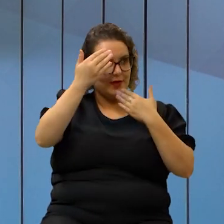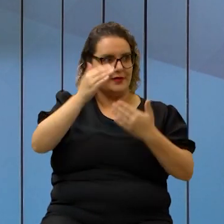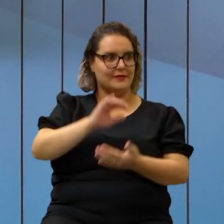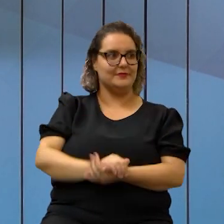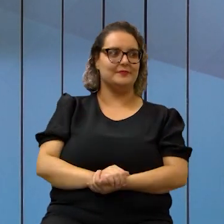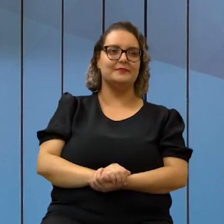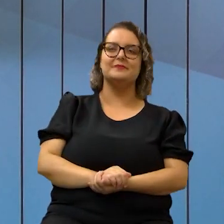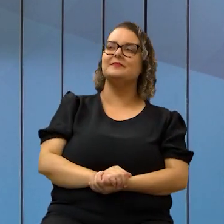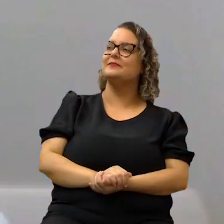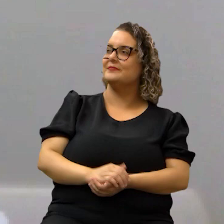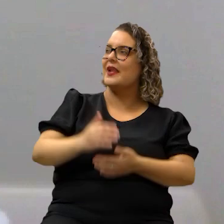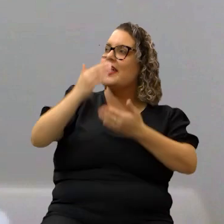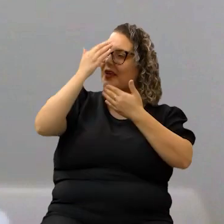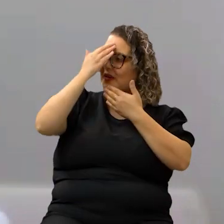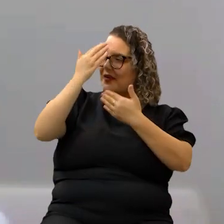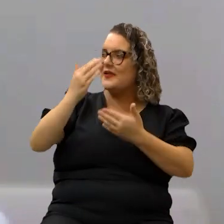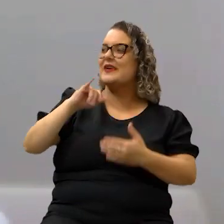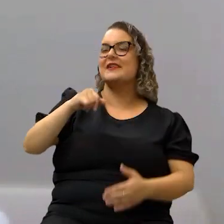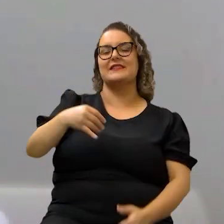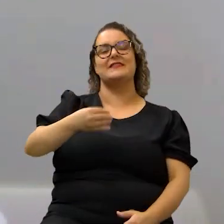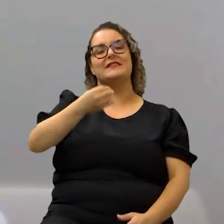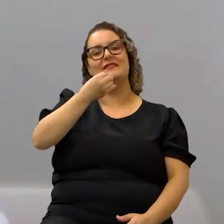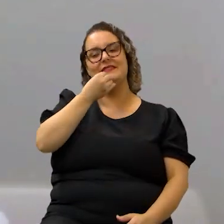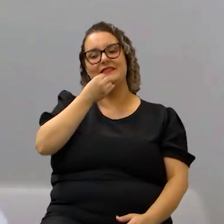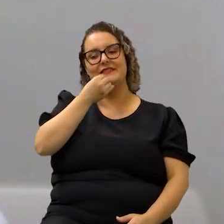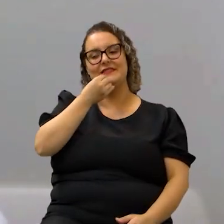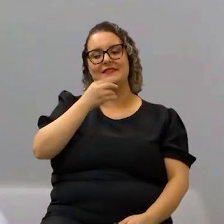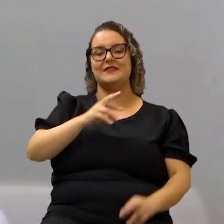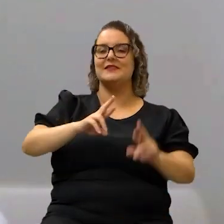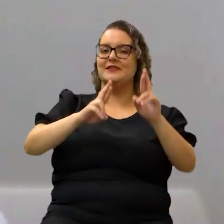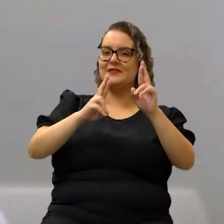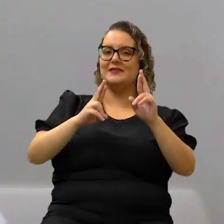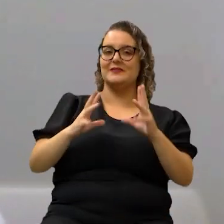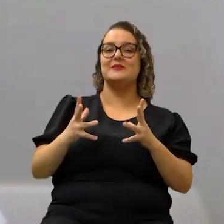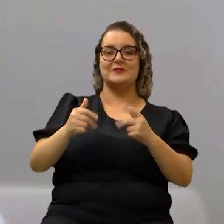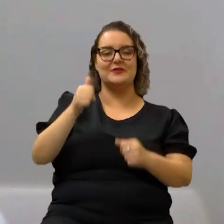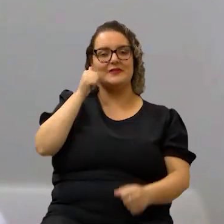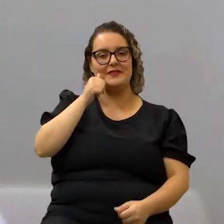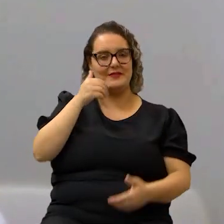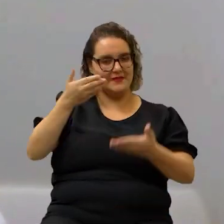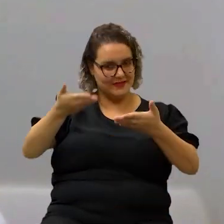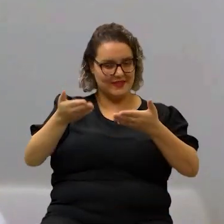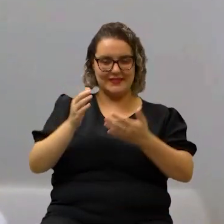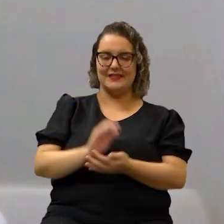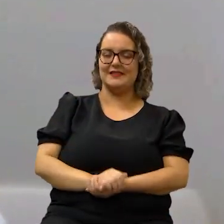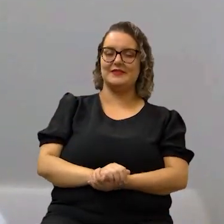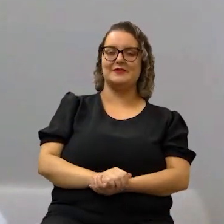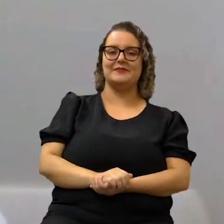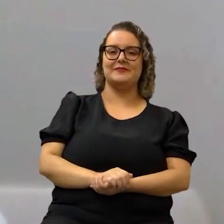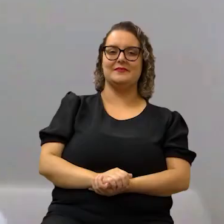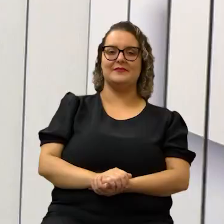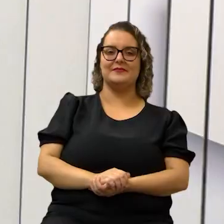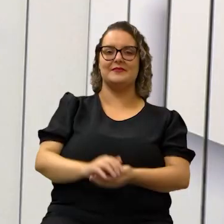Muito obrigada mesmo. Eu que agradeço a oportunidade e espero todas as mulheres aqui.